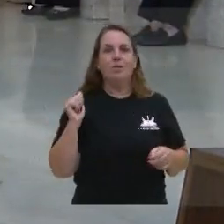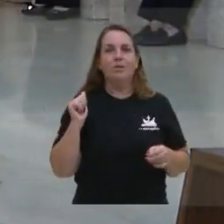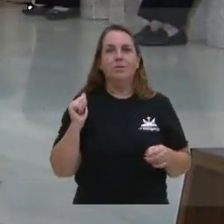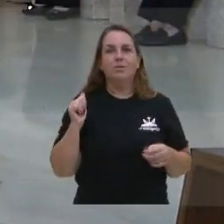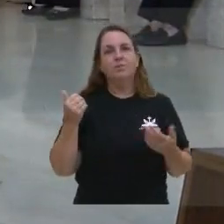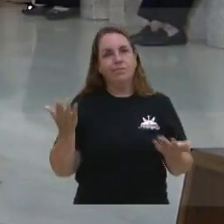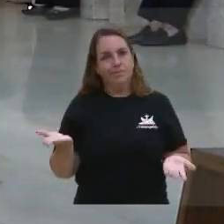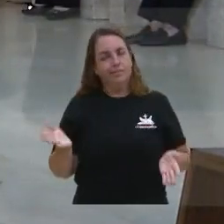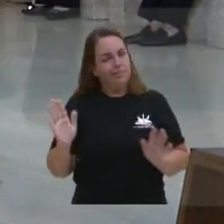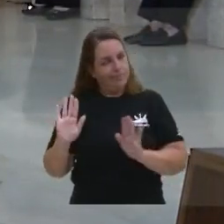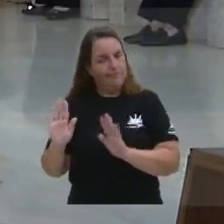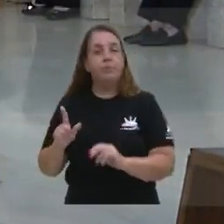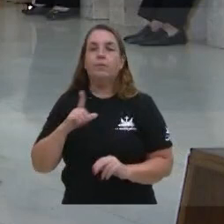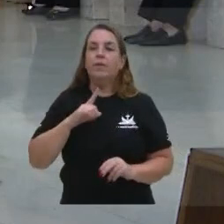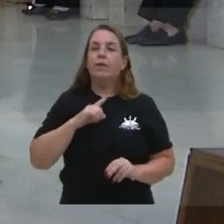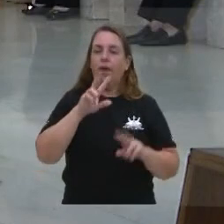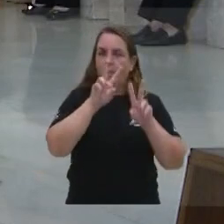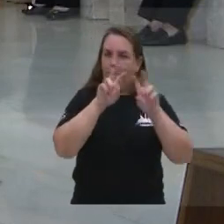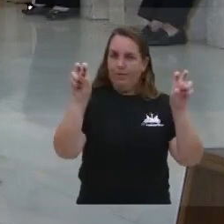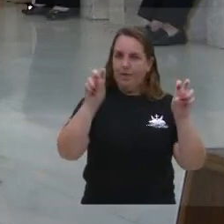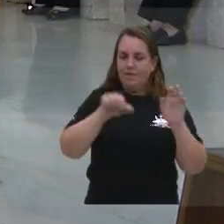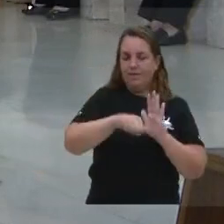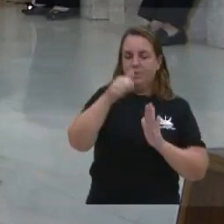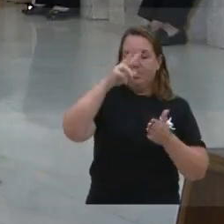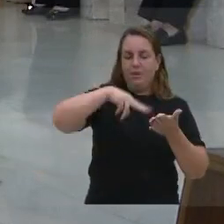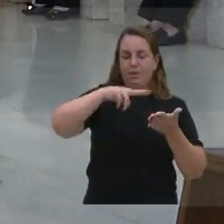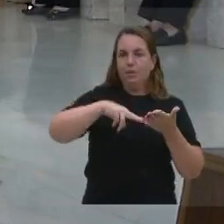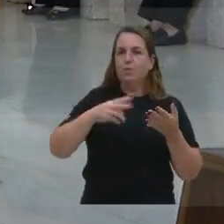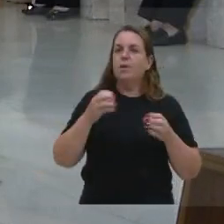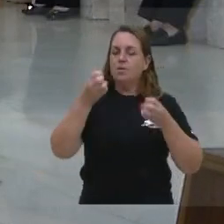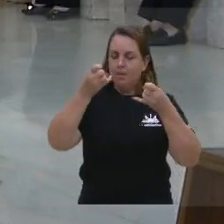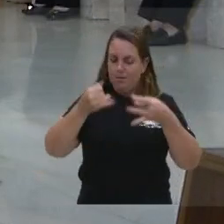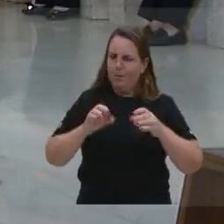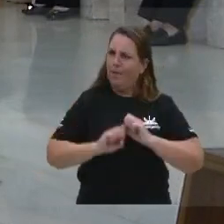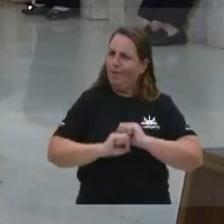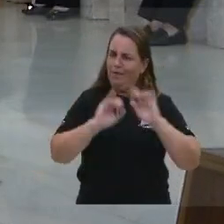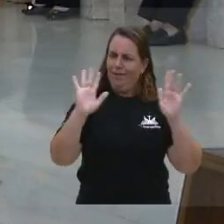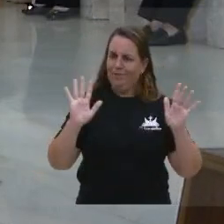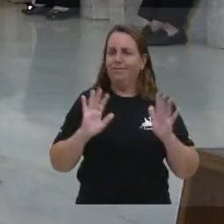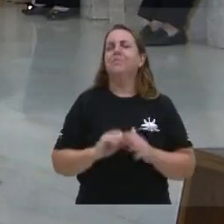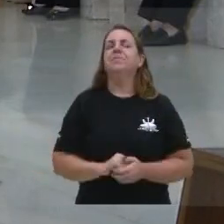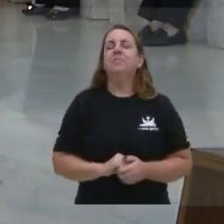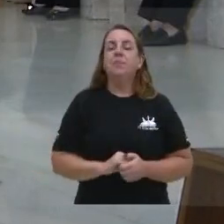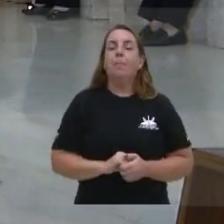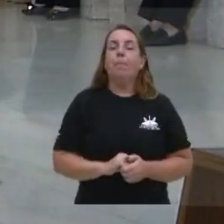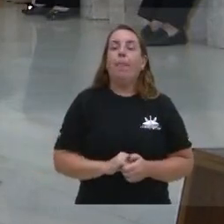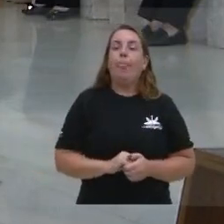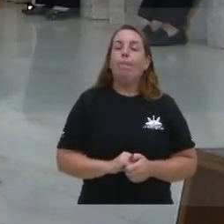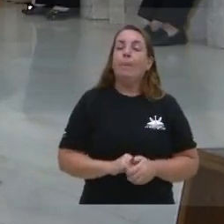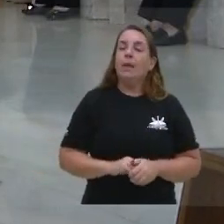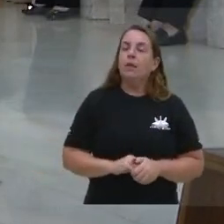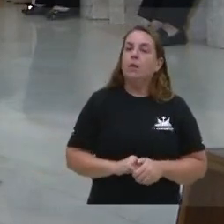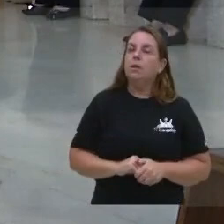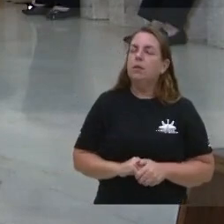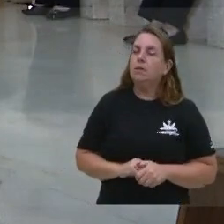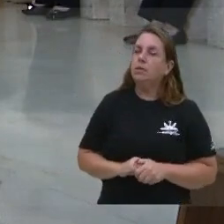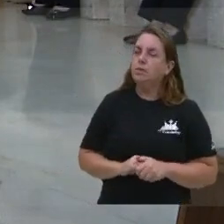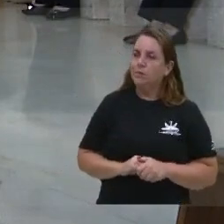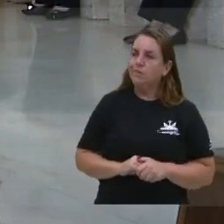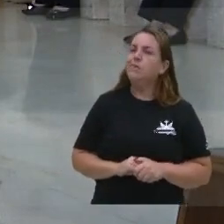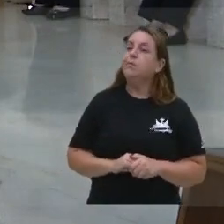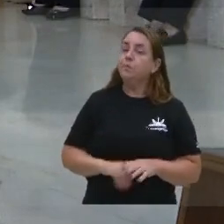primeira leitura que nos explica muito bem, porque diz que o Senhor,